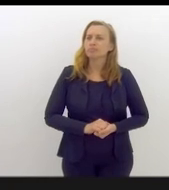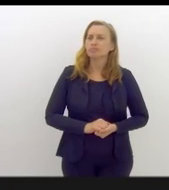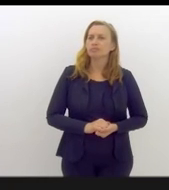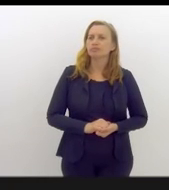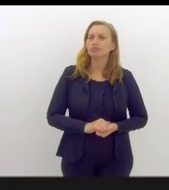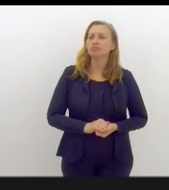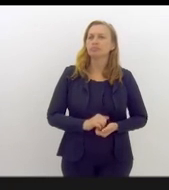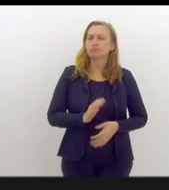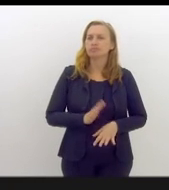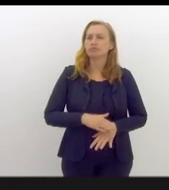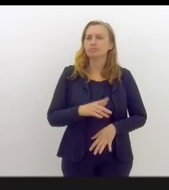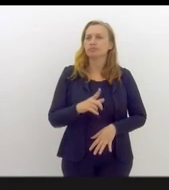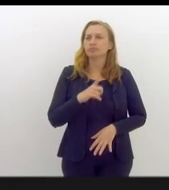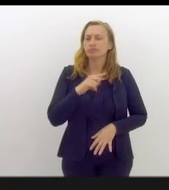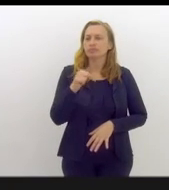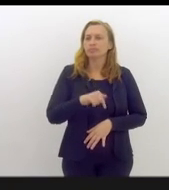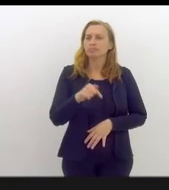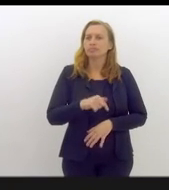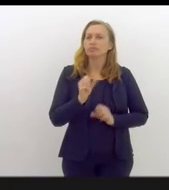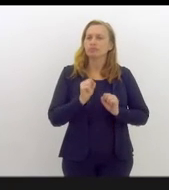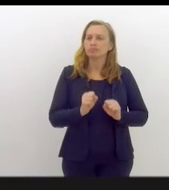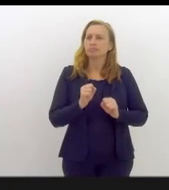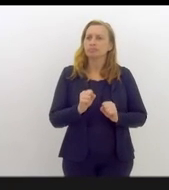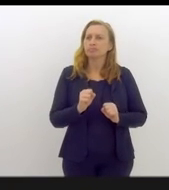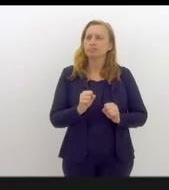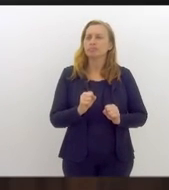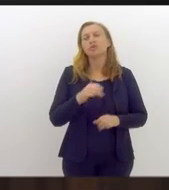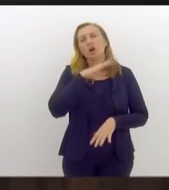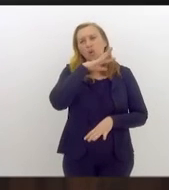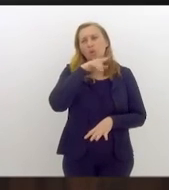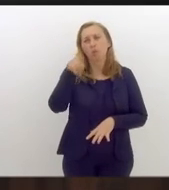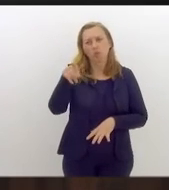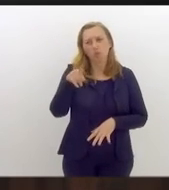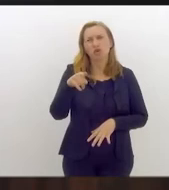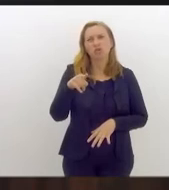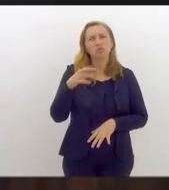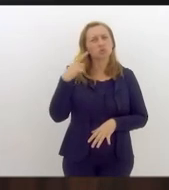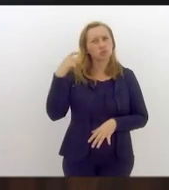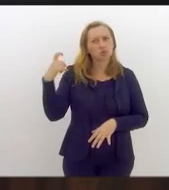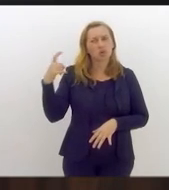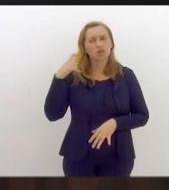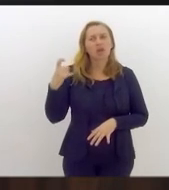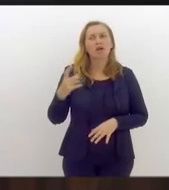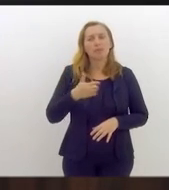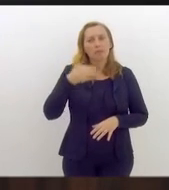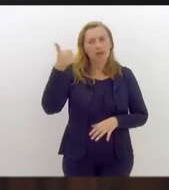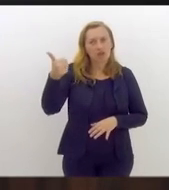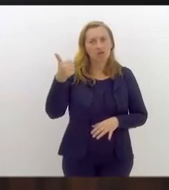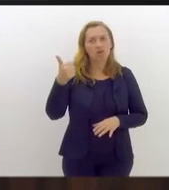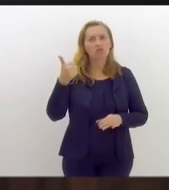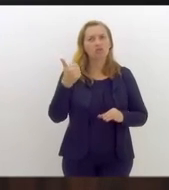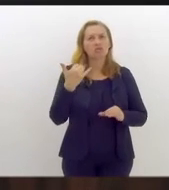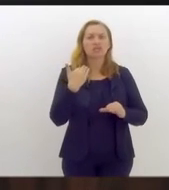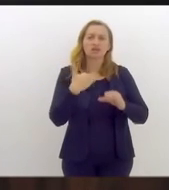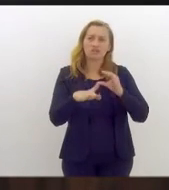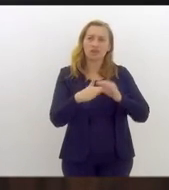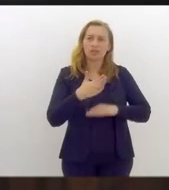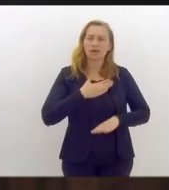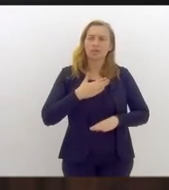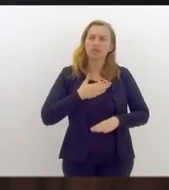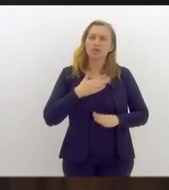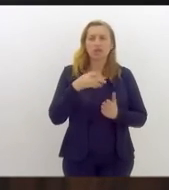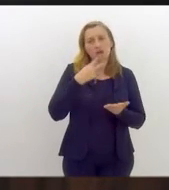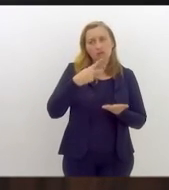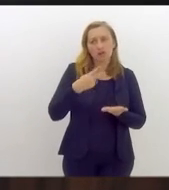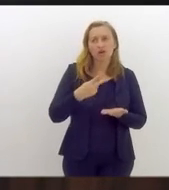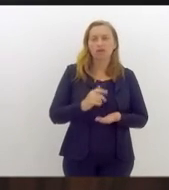Sim, tem mais aqui. Tá ruim o seu som, se quiser digitar, eu canto aqui, como eu vou fazer com o da